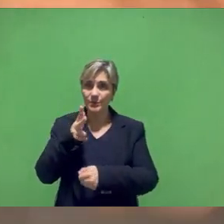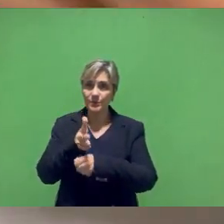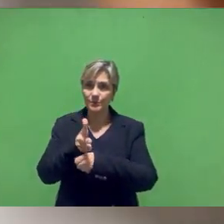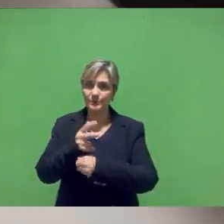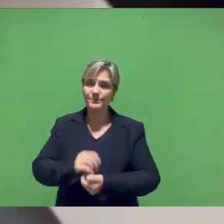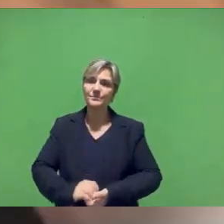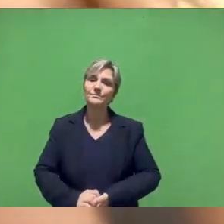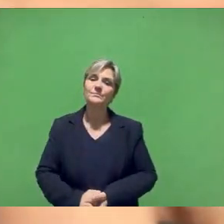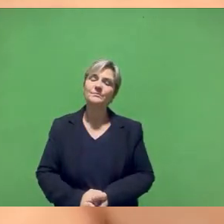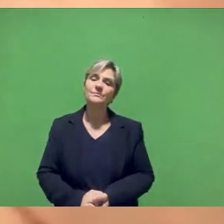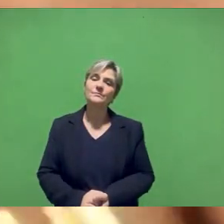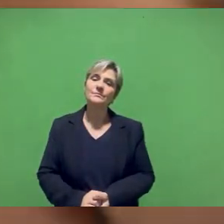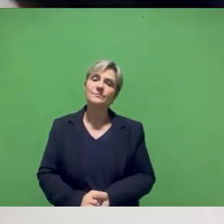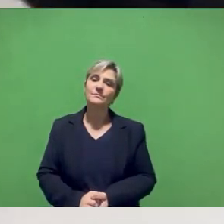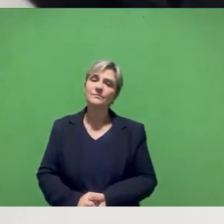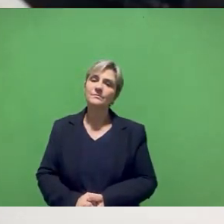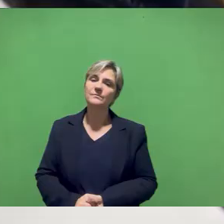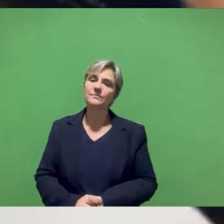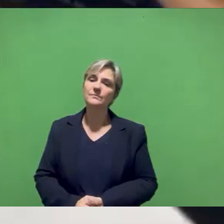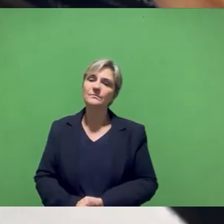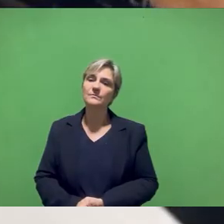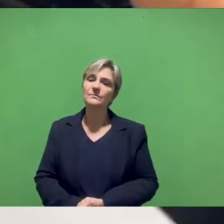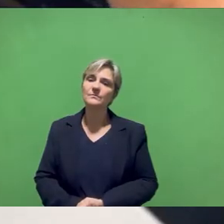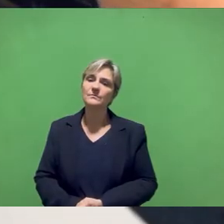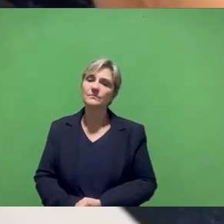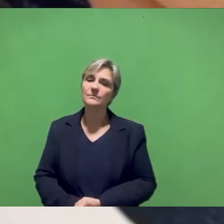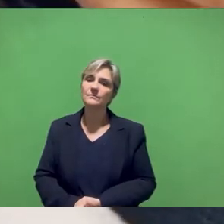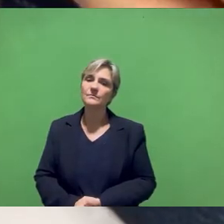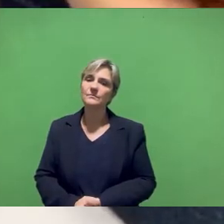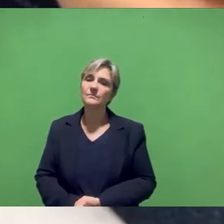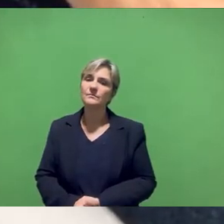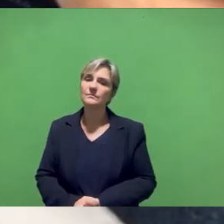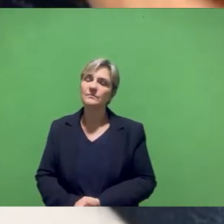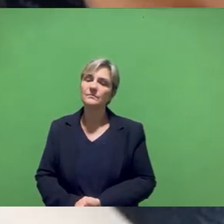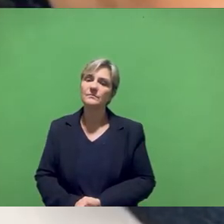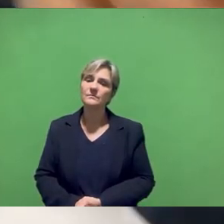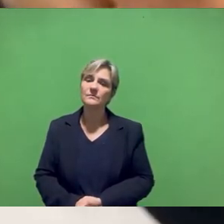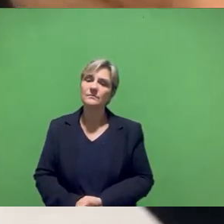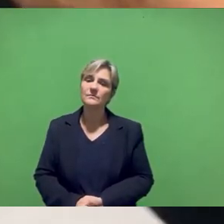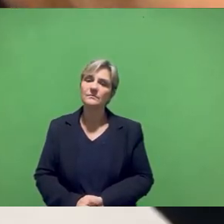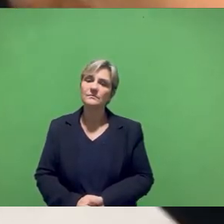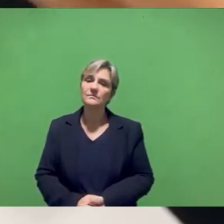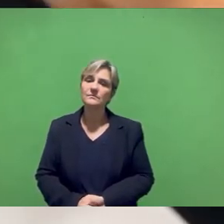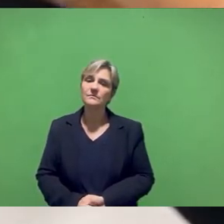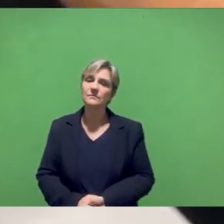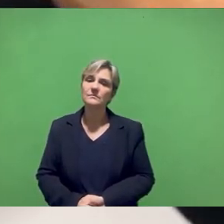baixo. E vai encaixar a outra parte rosqueando também.